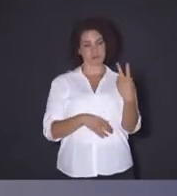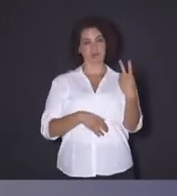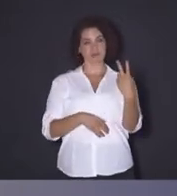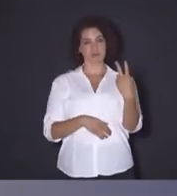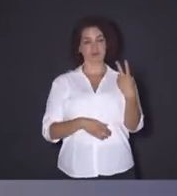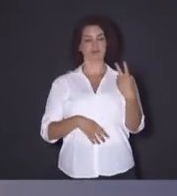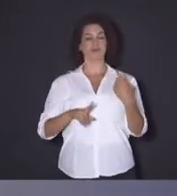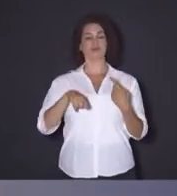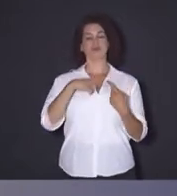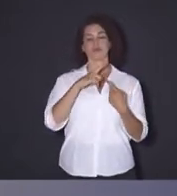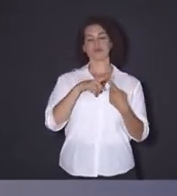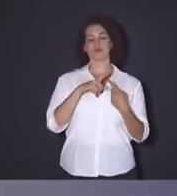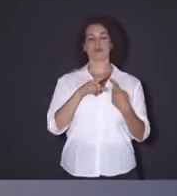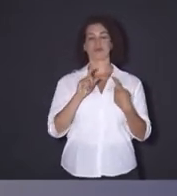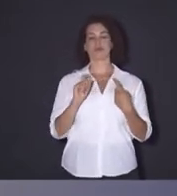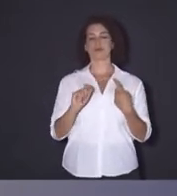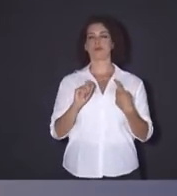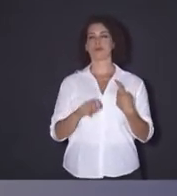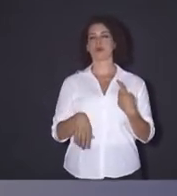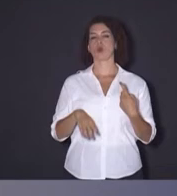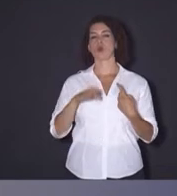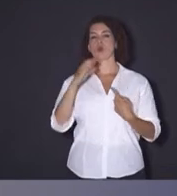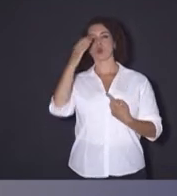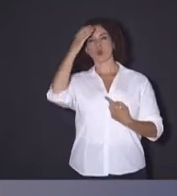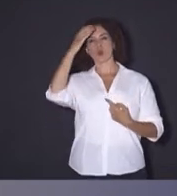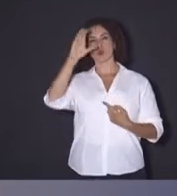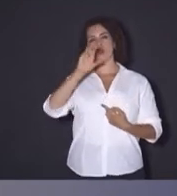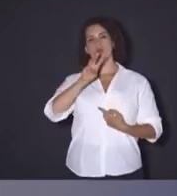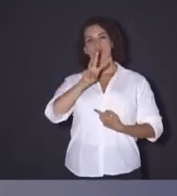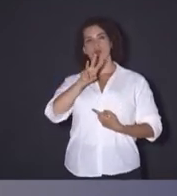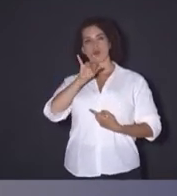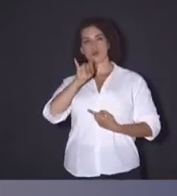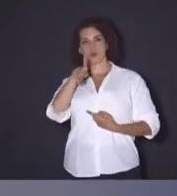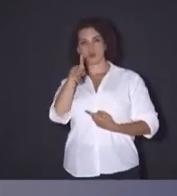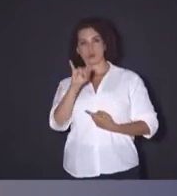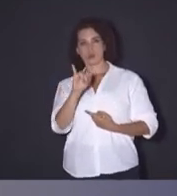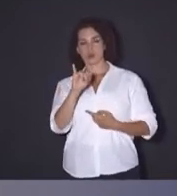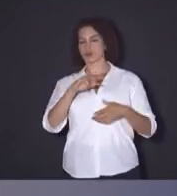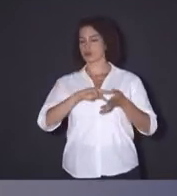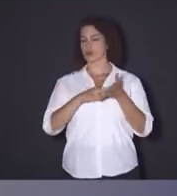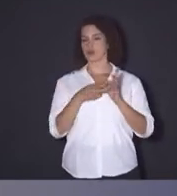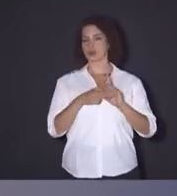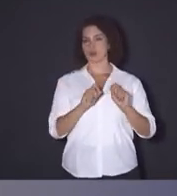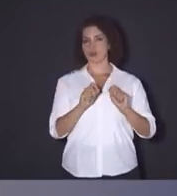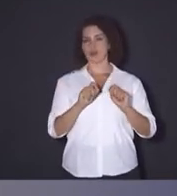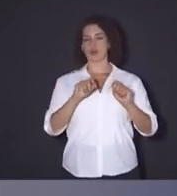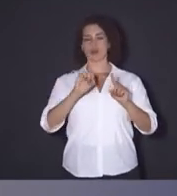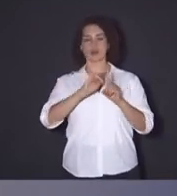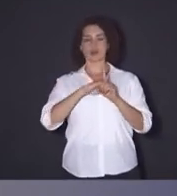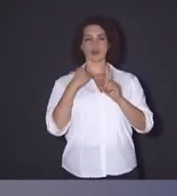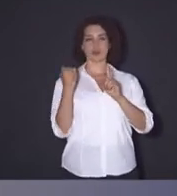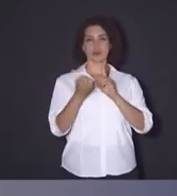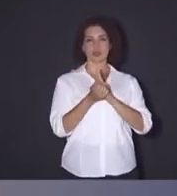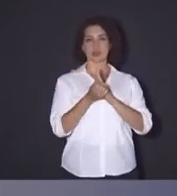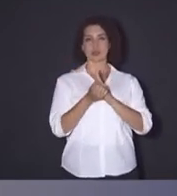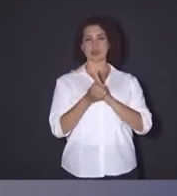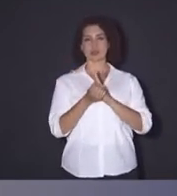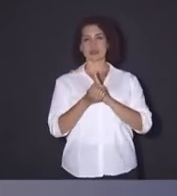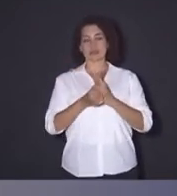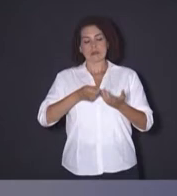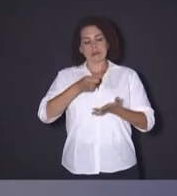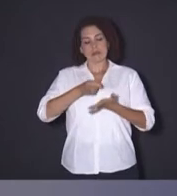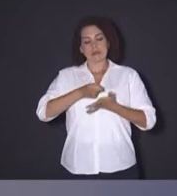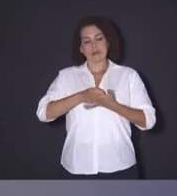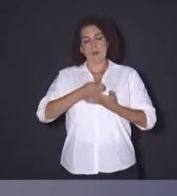Primeiro que, quando falamos da ideia de cultura wiki, estamos falando de uma sociedade que pensa hoje, que exige hoje a transparência, o